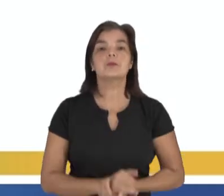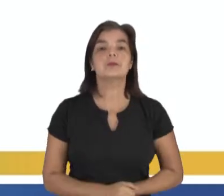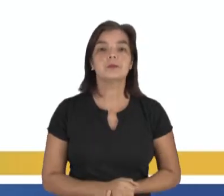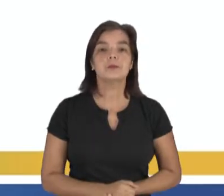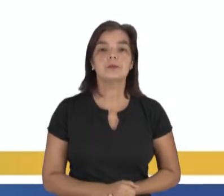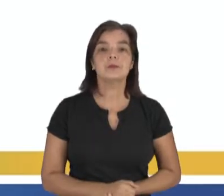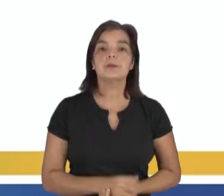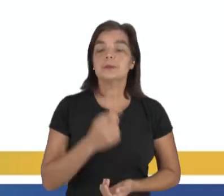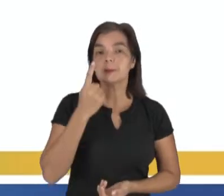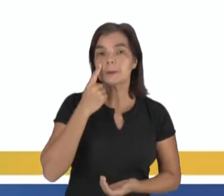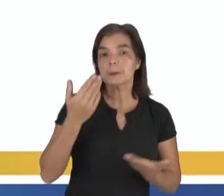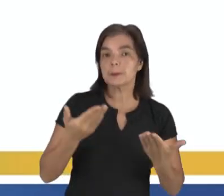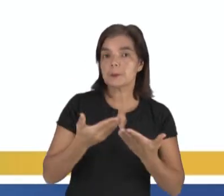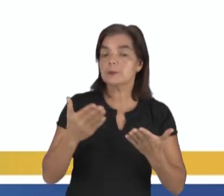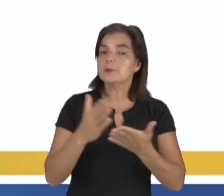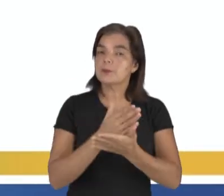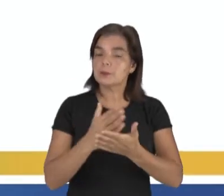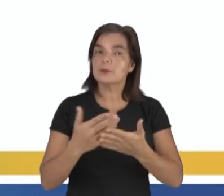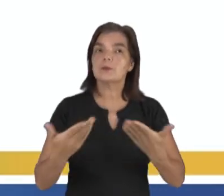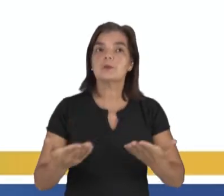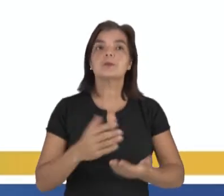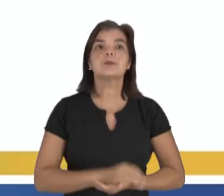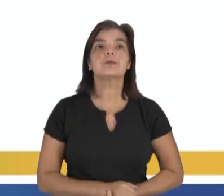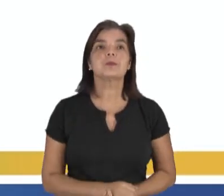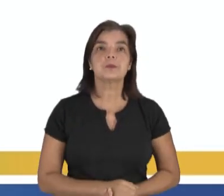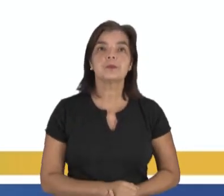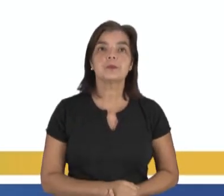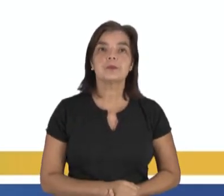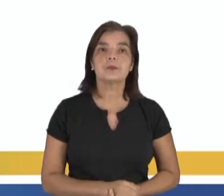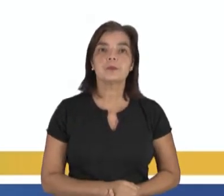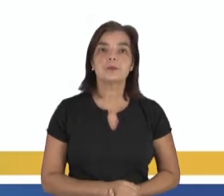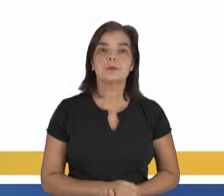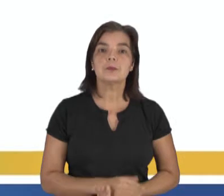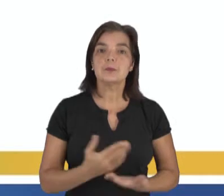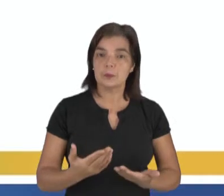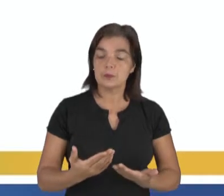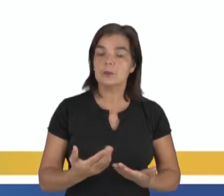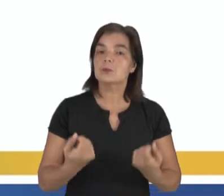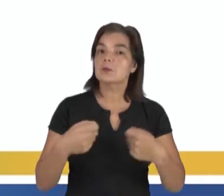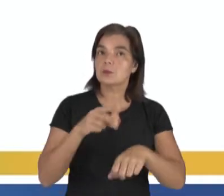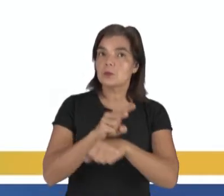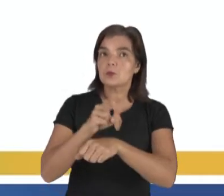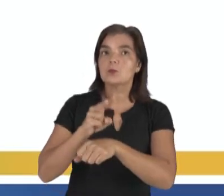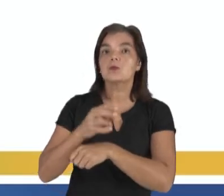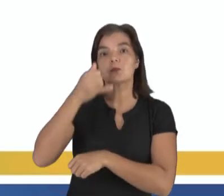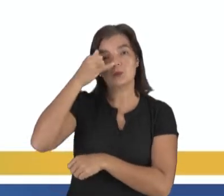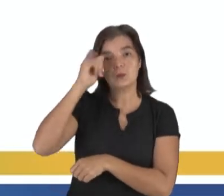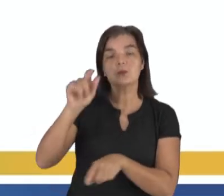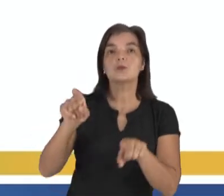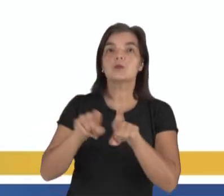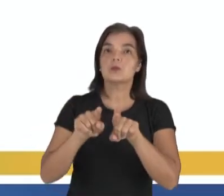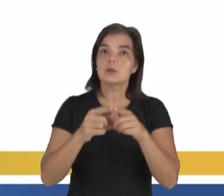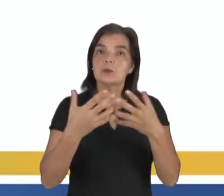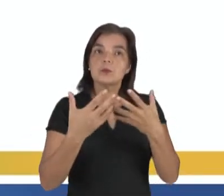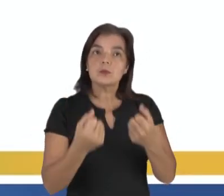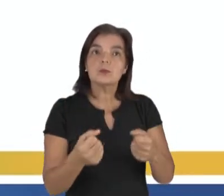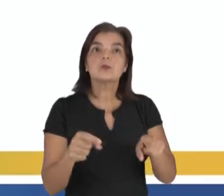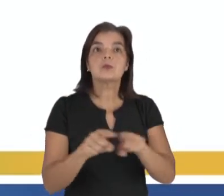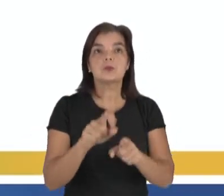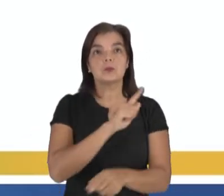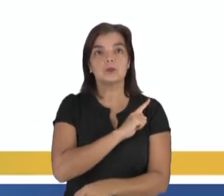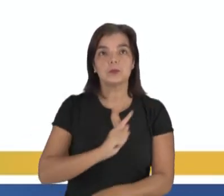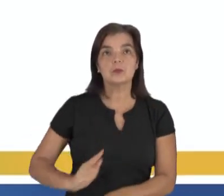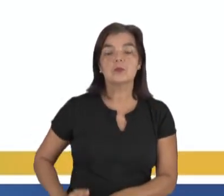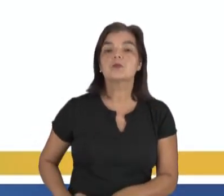aí a gente vai ver algumas delas, tá? Dentre as medidas que podem ser adotadas